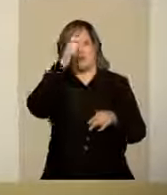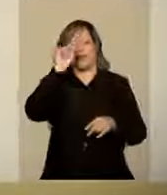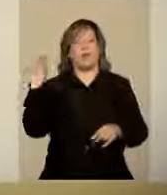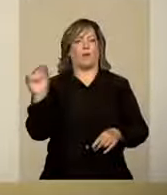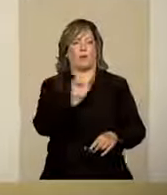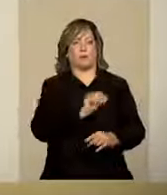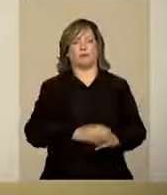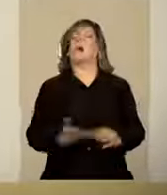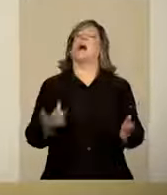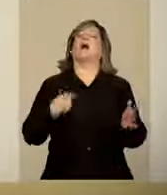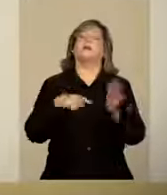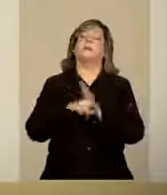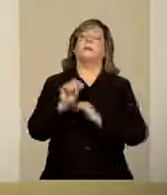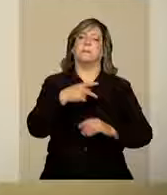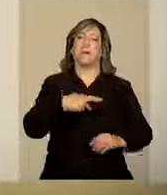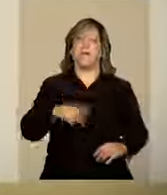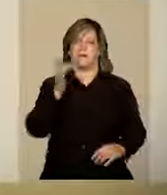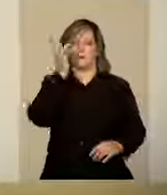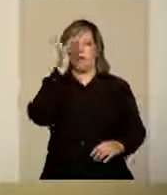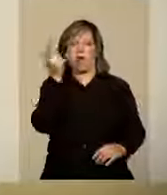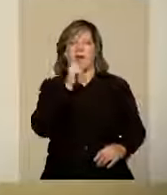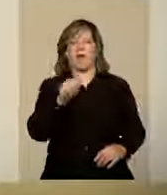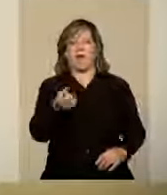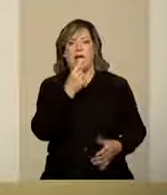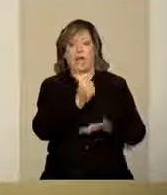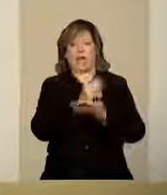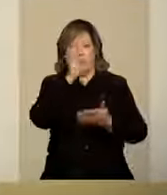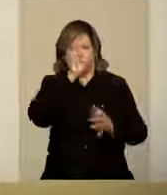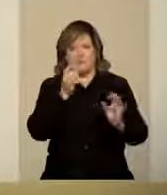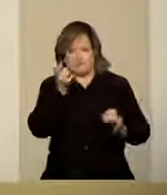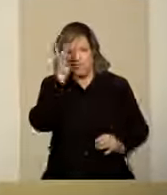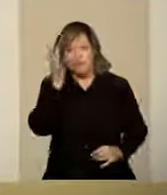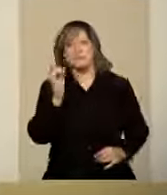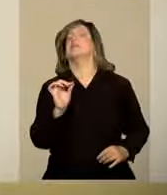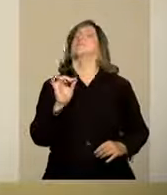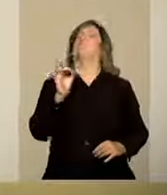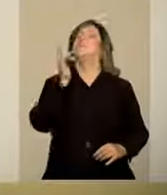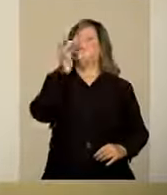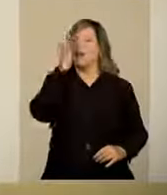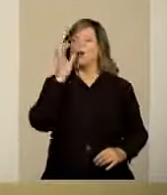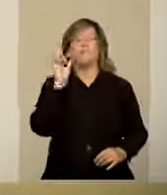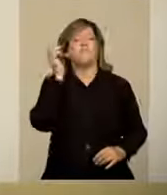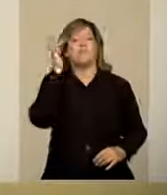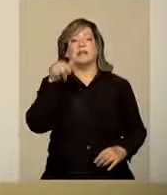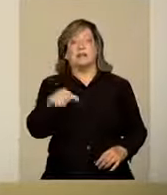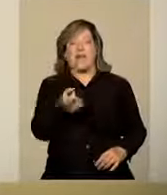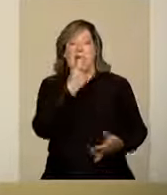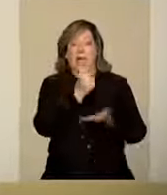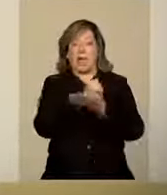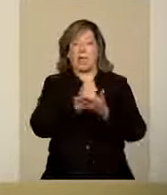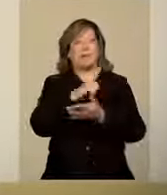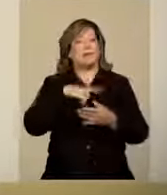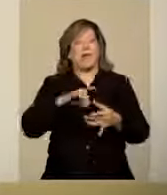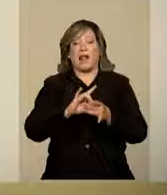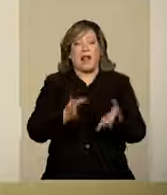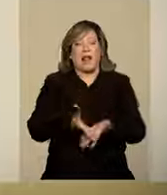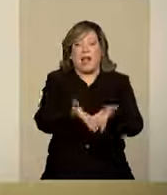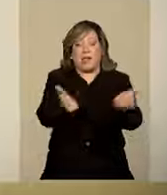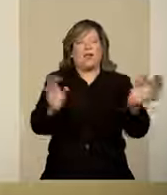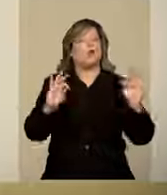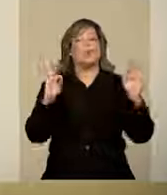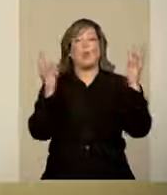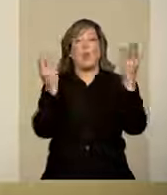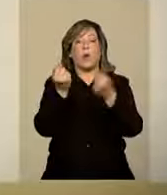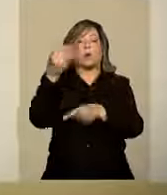pra gente presidenta é fácil conseguir o remédio de graça é muito fácil Max os medicamentos estão disponíveis em